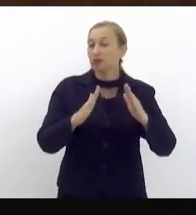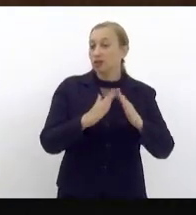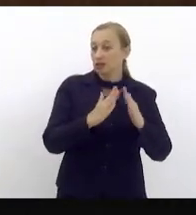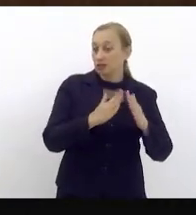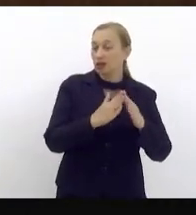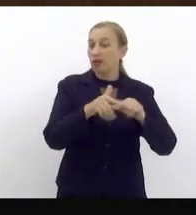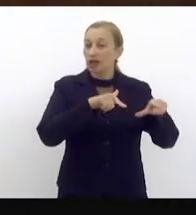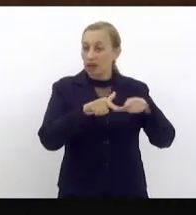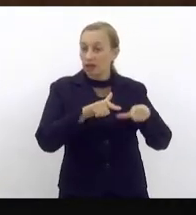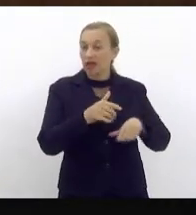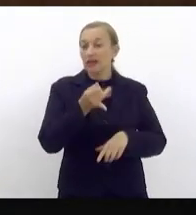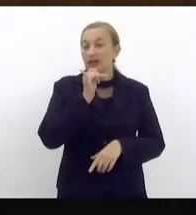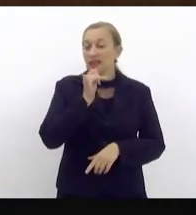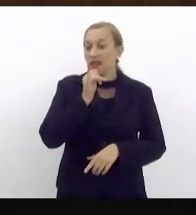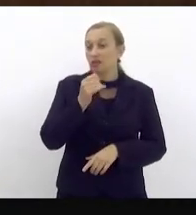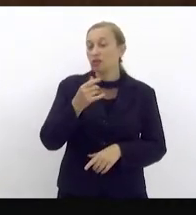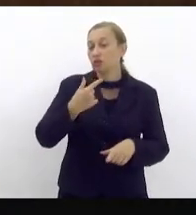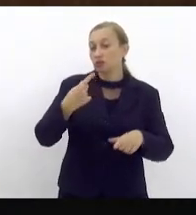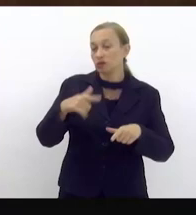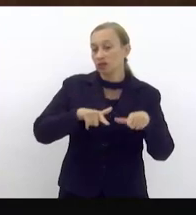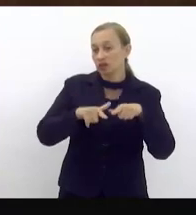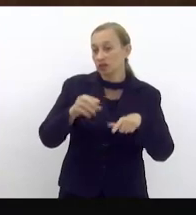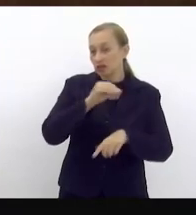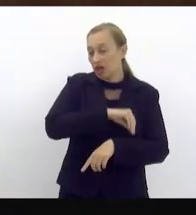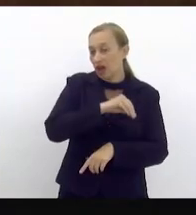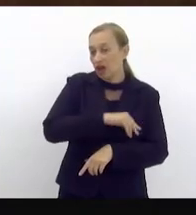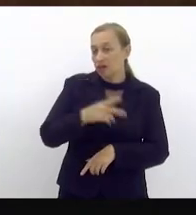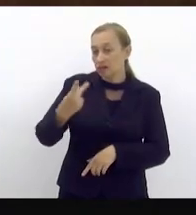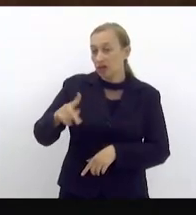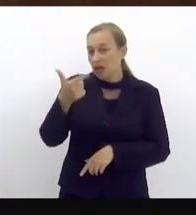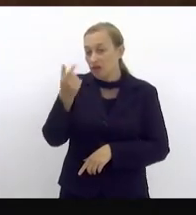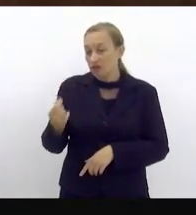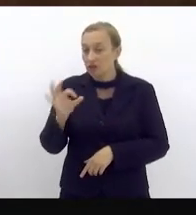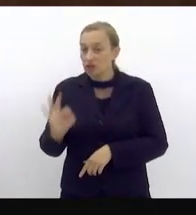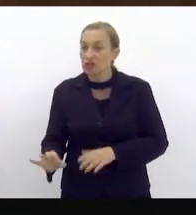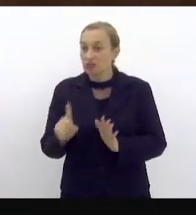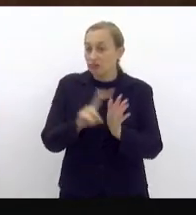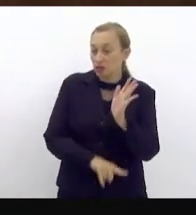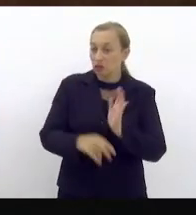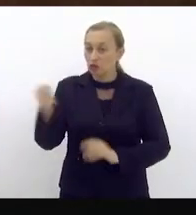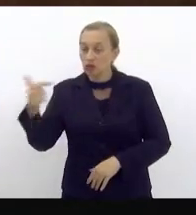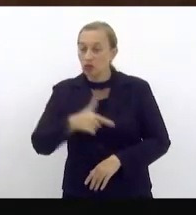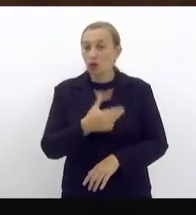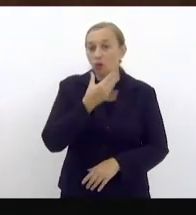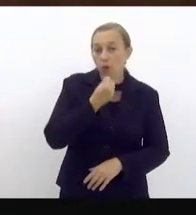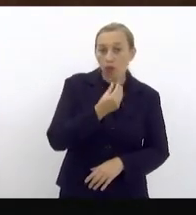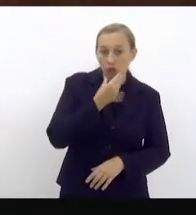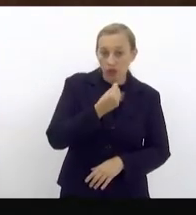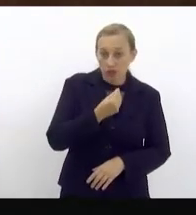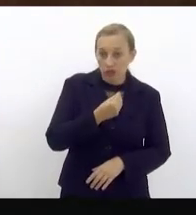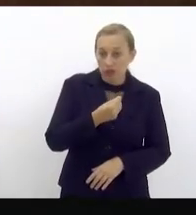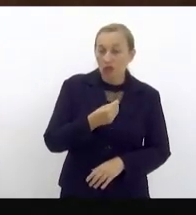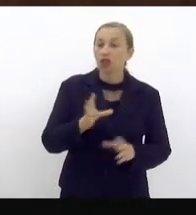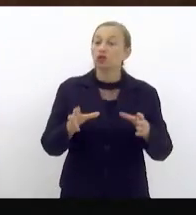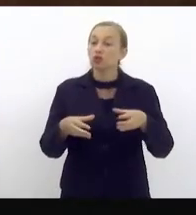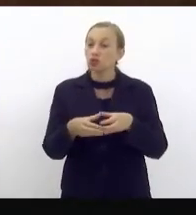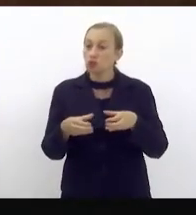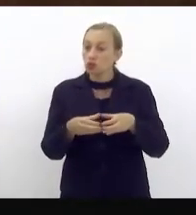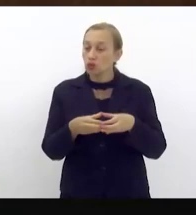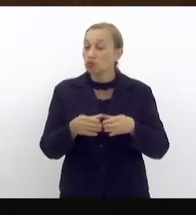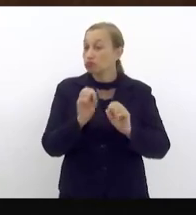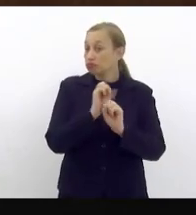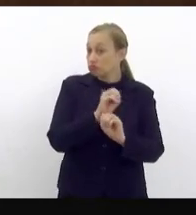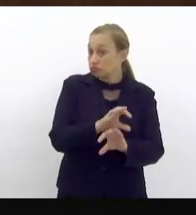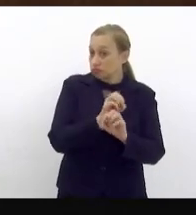exemplo o salário delas era 20% menor do que o salário dos homens e no grupamento de